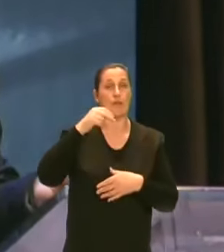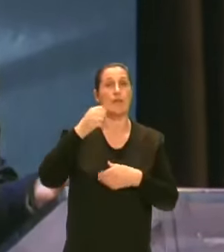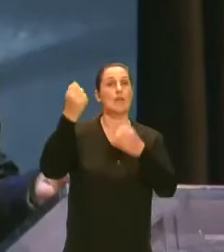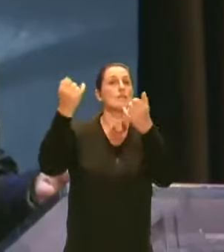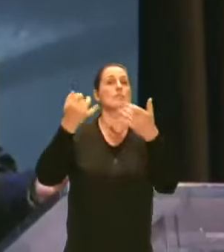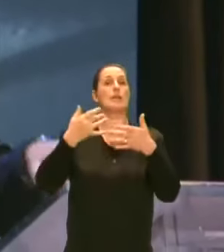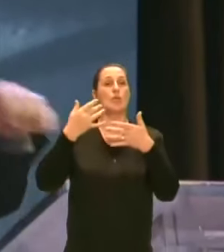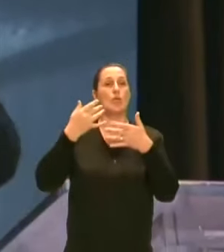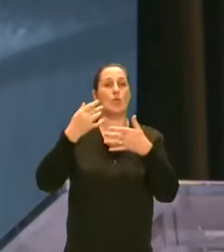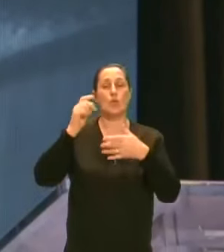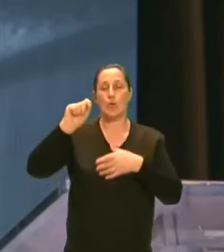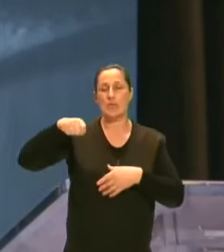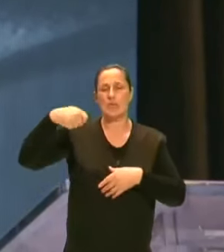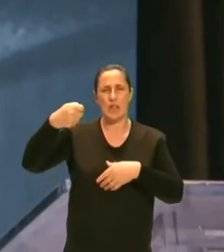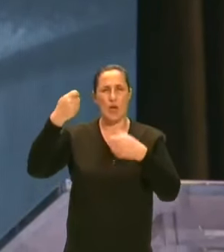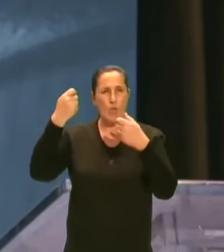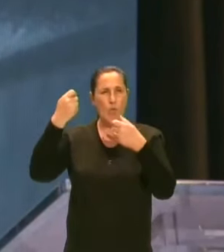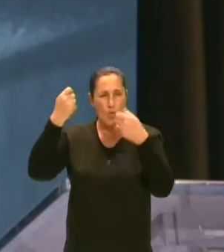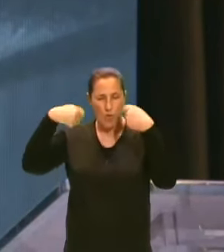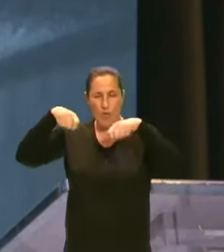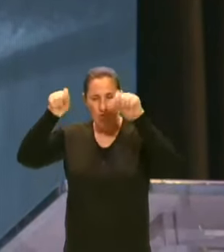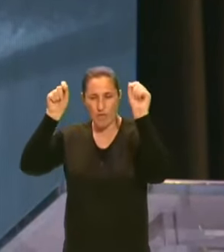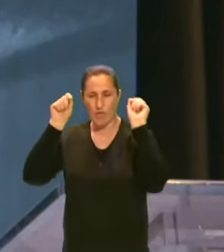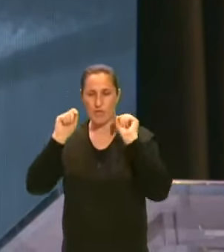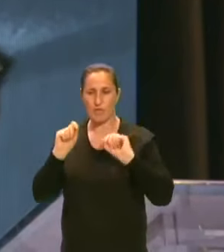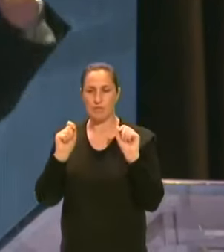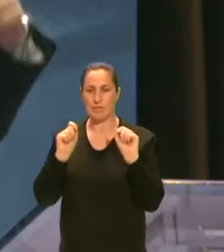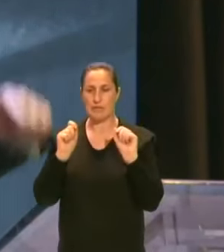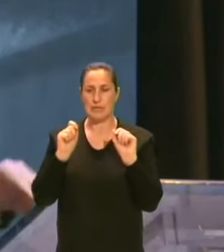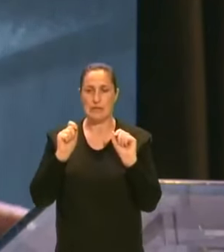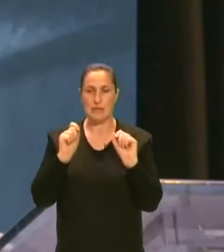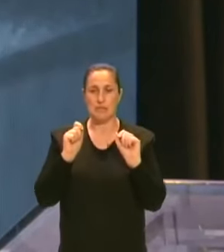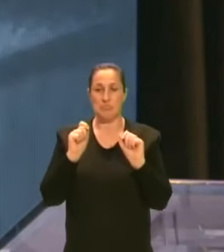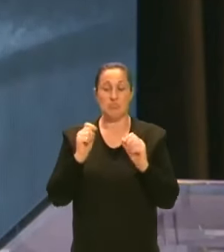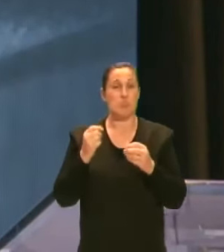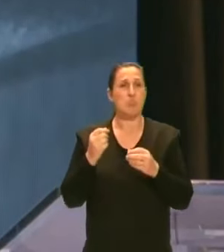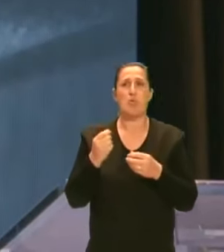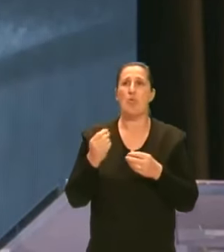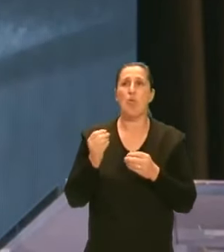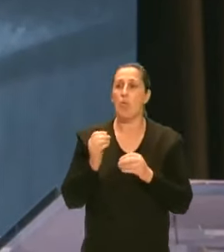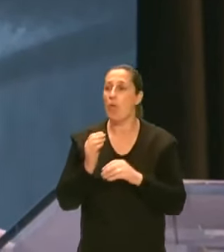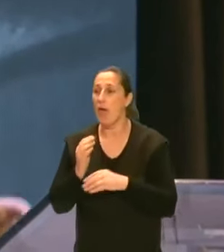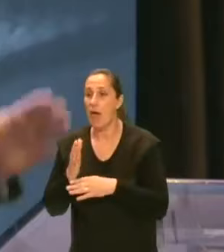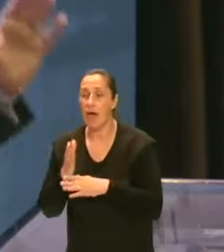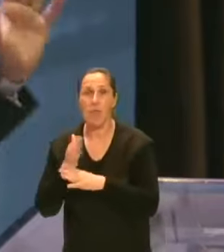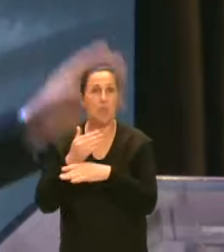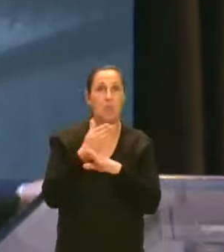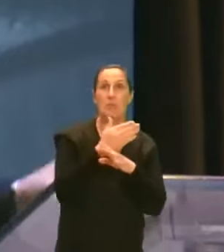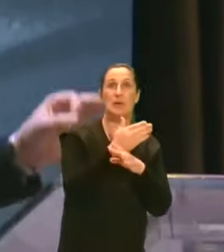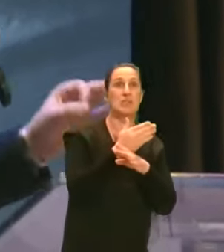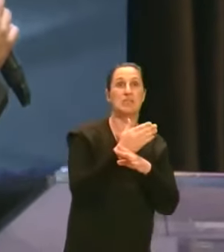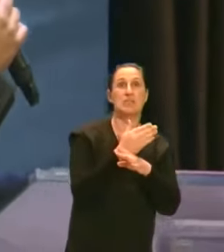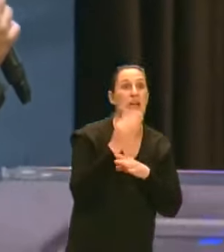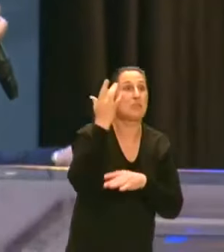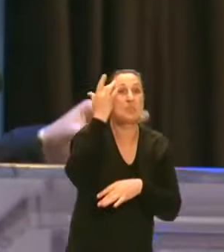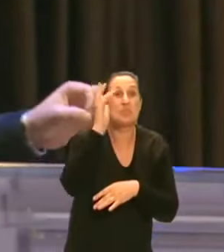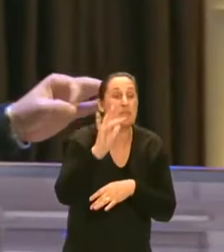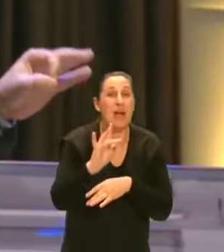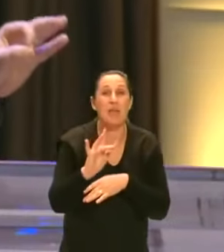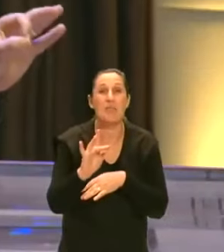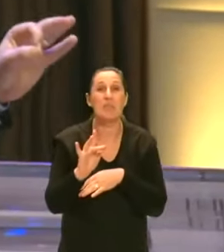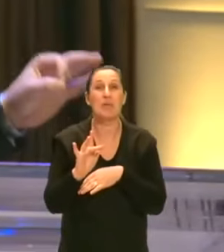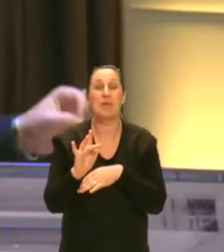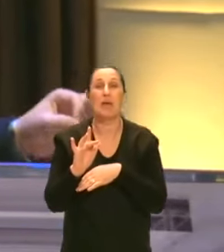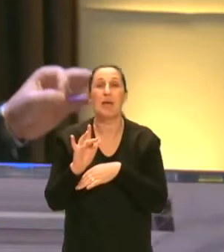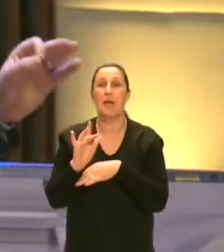características. Ele não tem defesa, a ovelha não tem senso de direção, a ovelha ela carece de